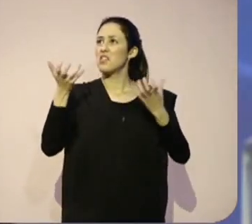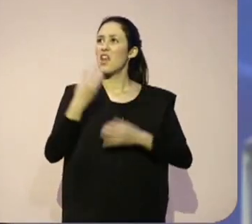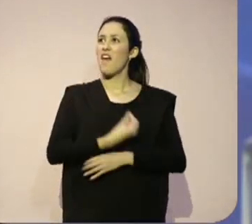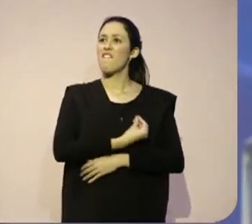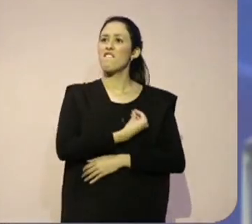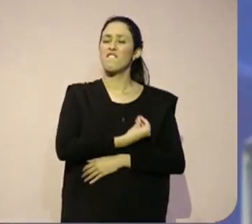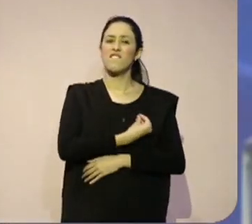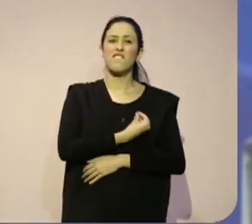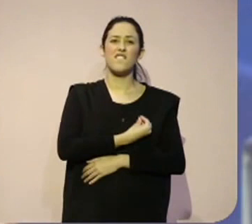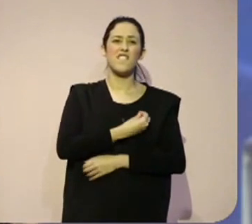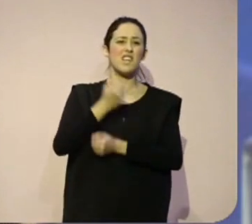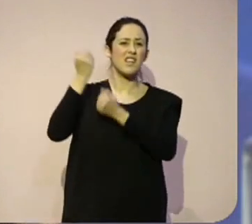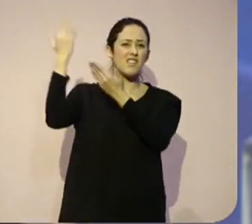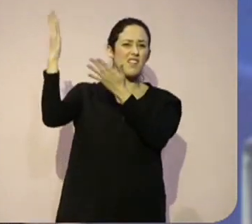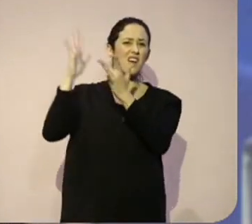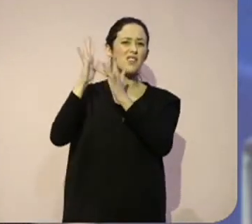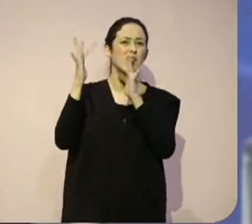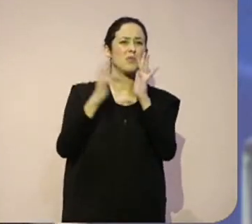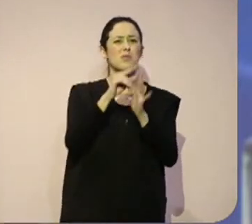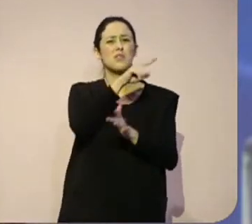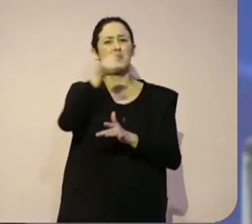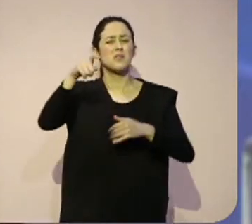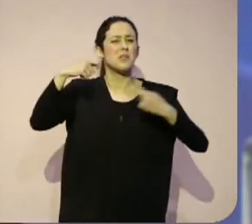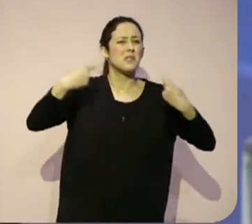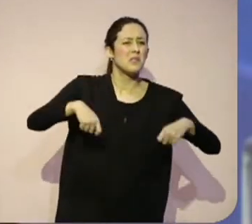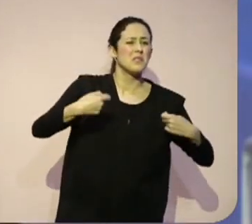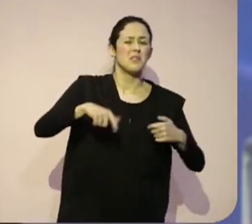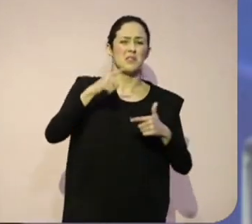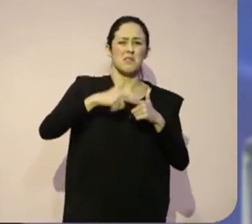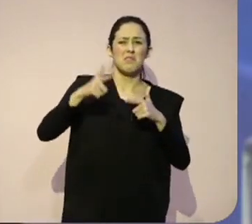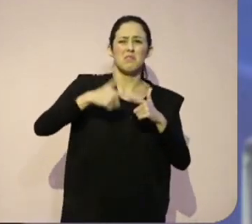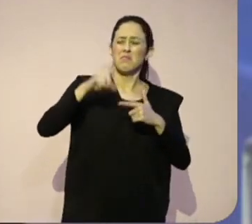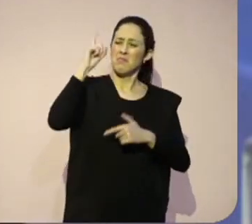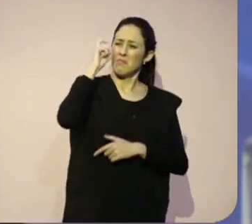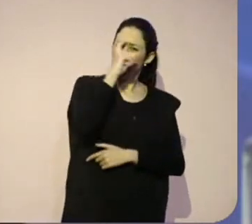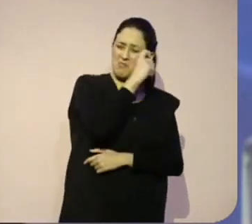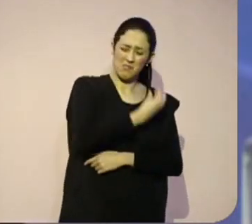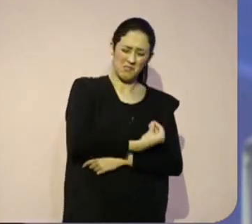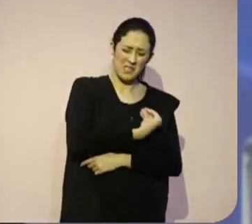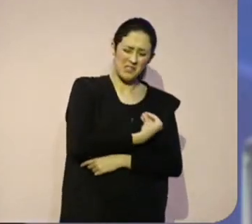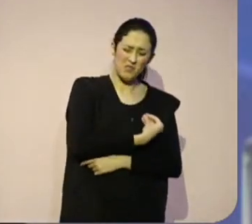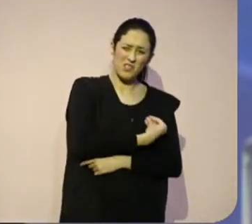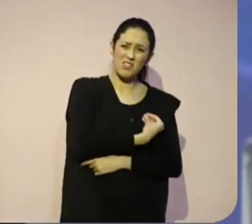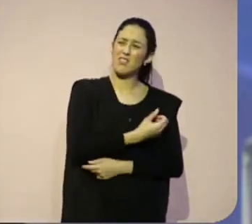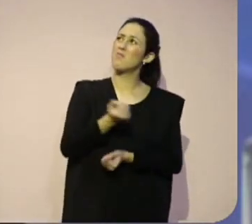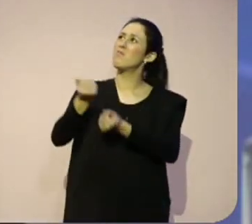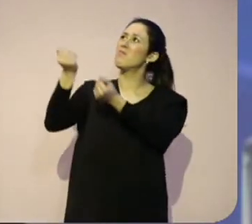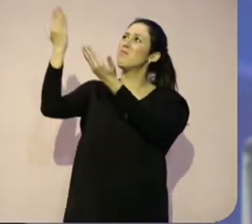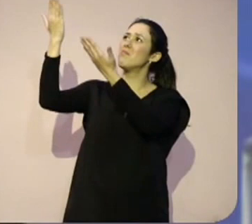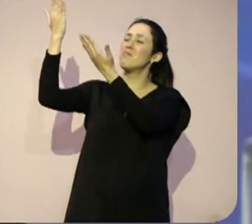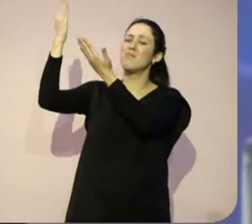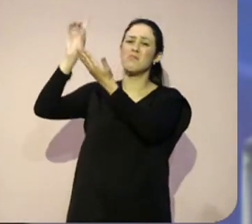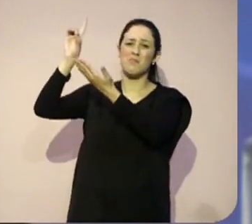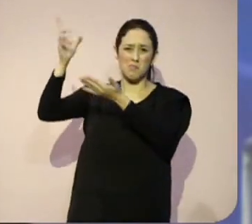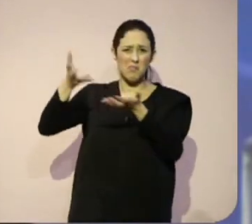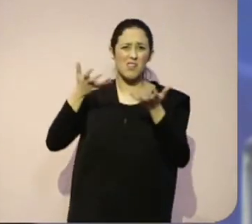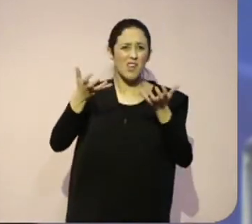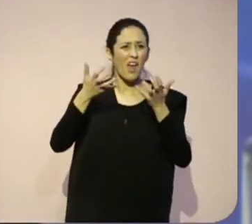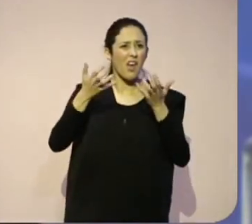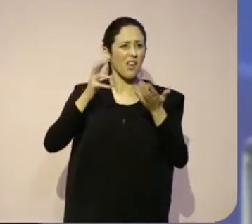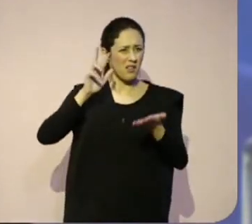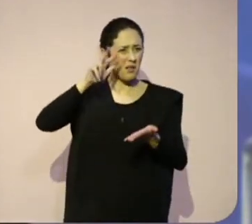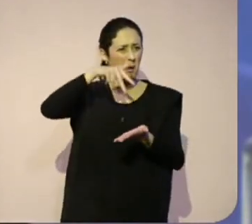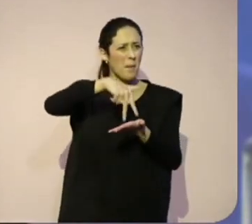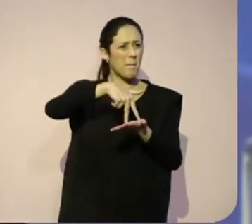sua família, as suas necessidades, os seus negócios, os seus desejos nas mãos do Senhor? Se coloque de pé e